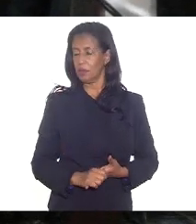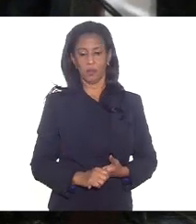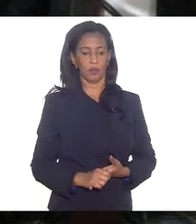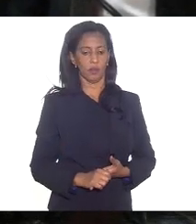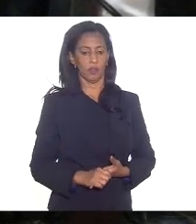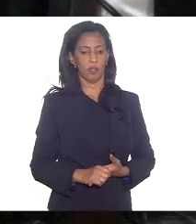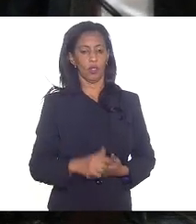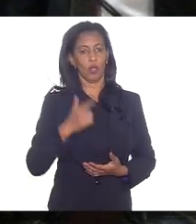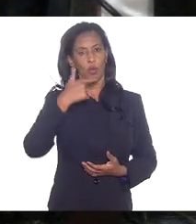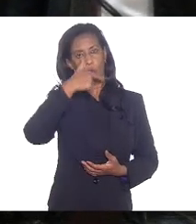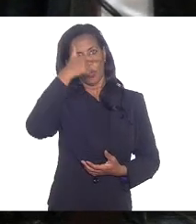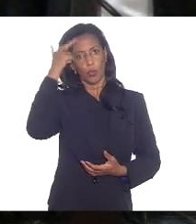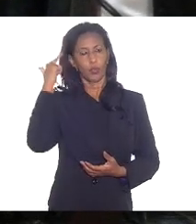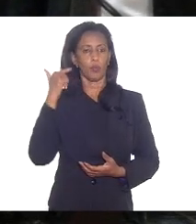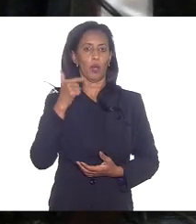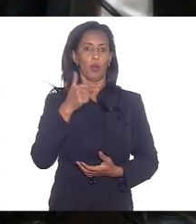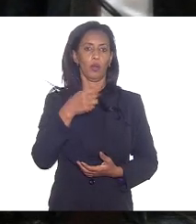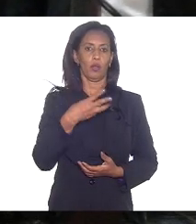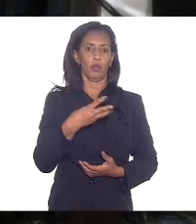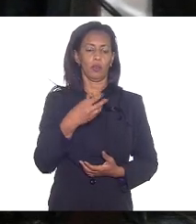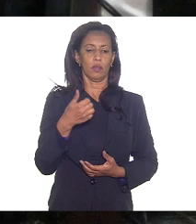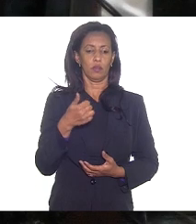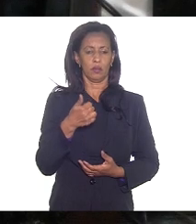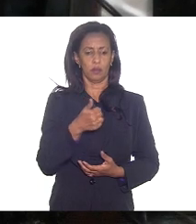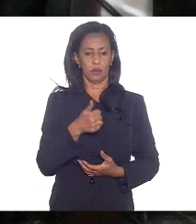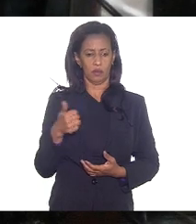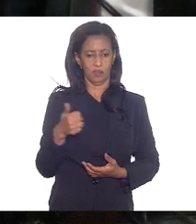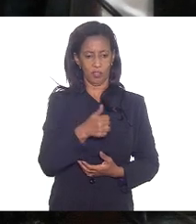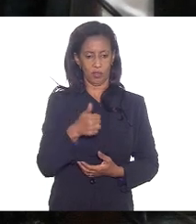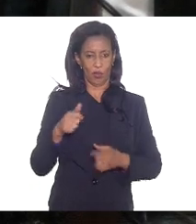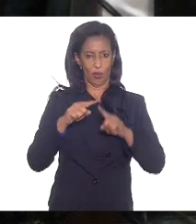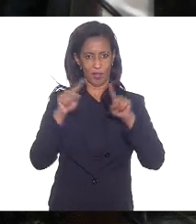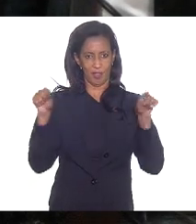deputado Luiz Paulo, lá 311, bota aqui.